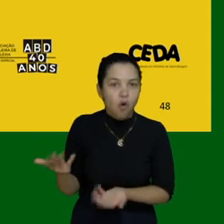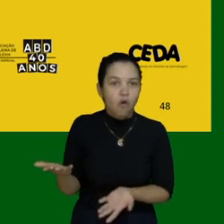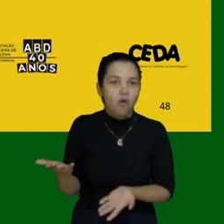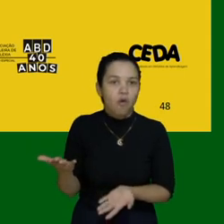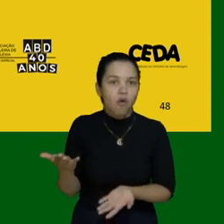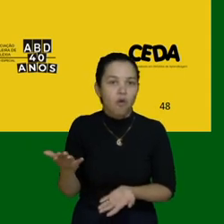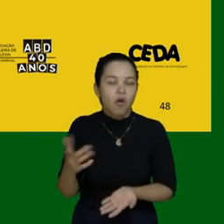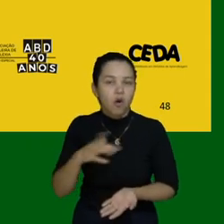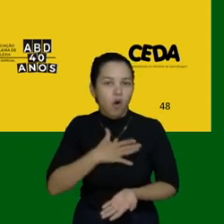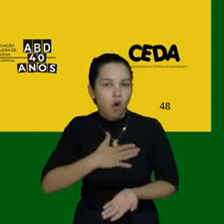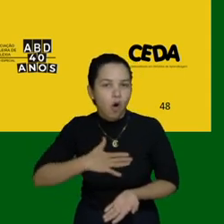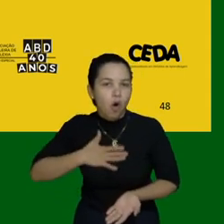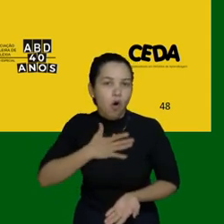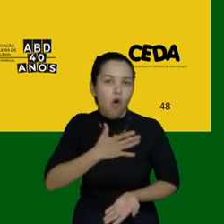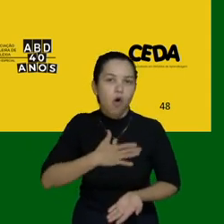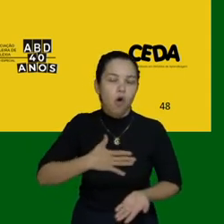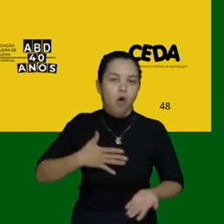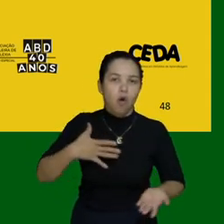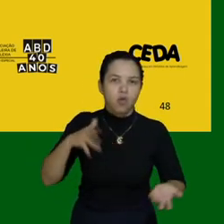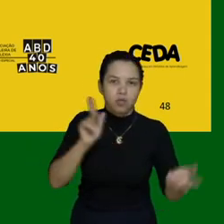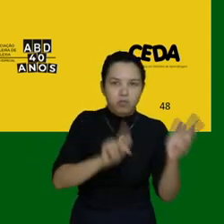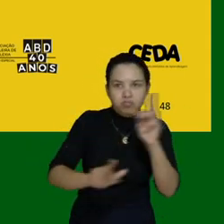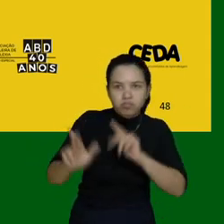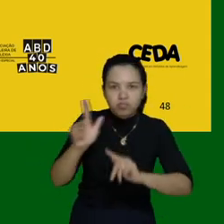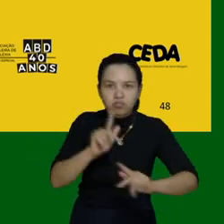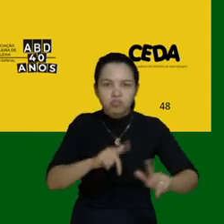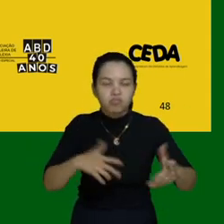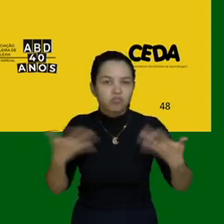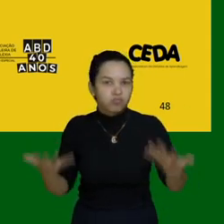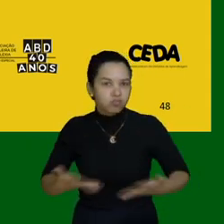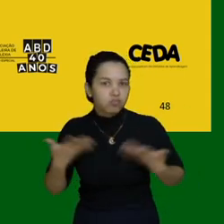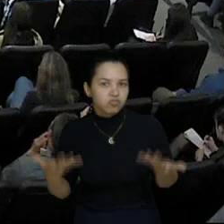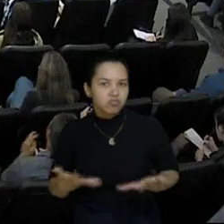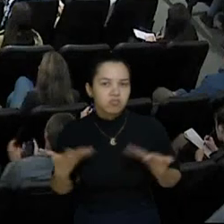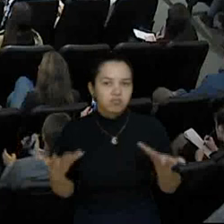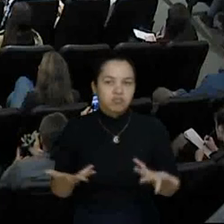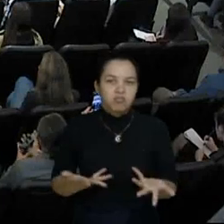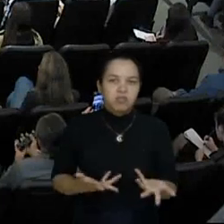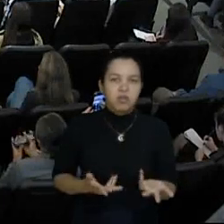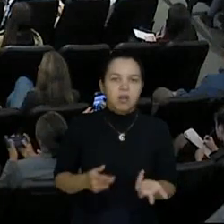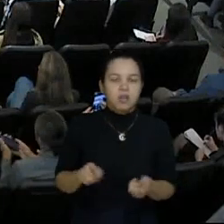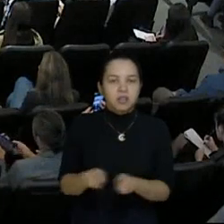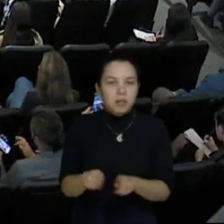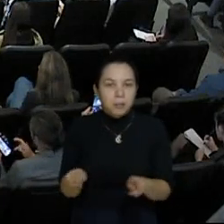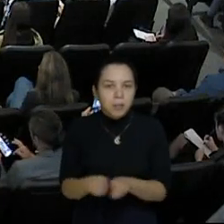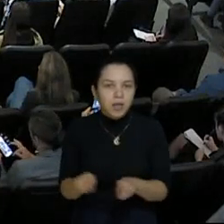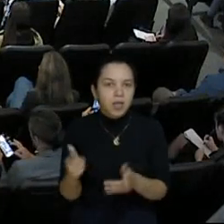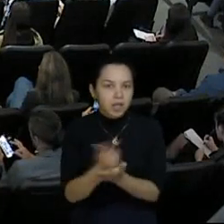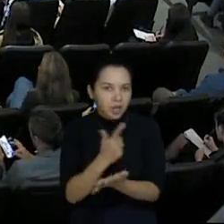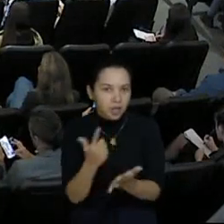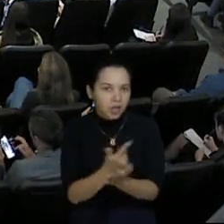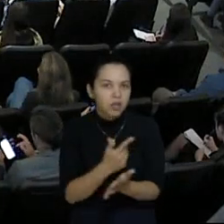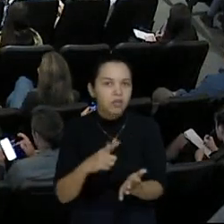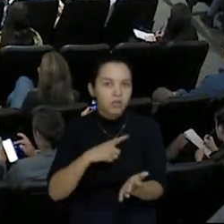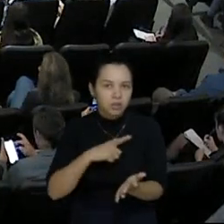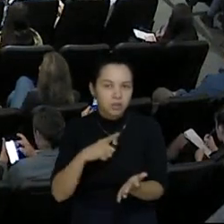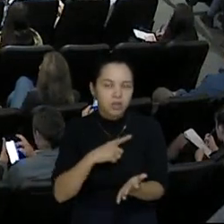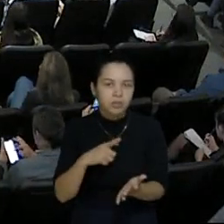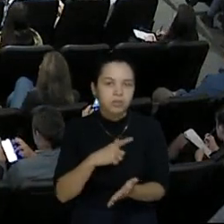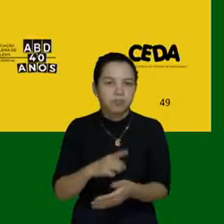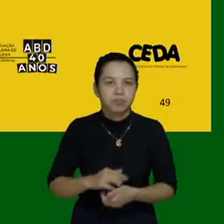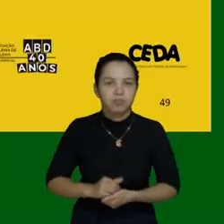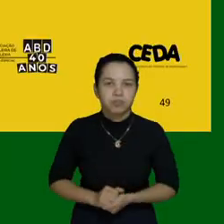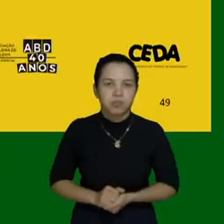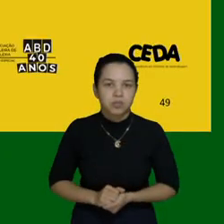aventura e tudo mais é bastante interessante e tem livro também né não é só o filme tem livro também